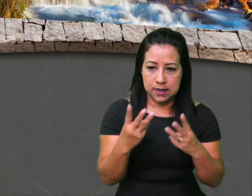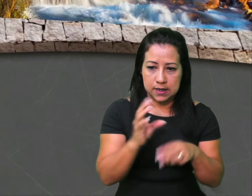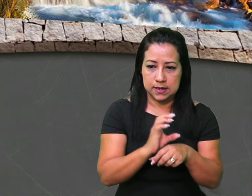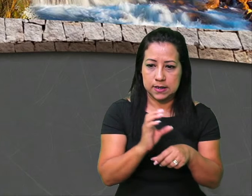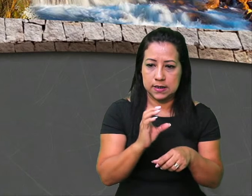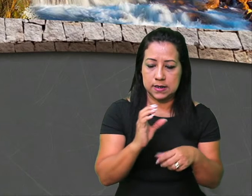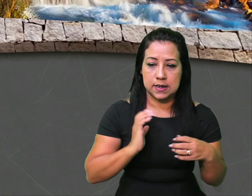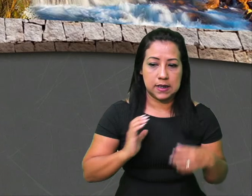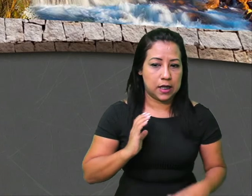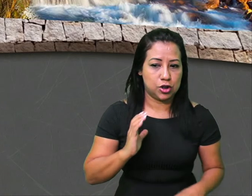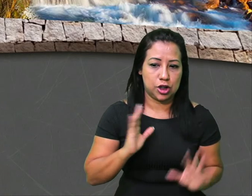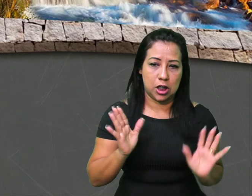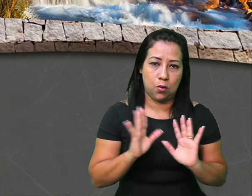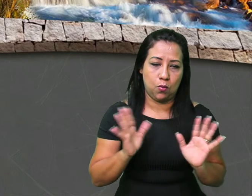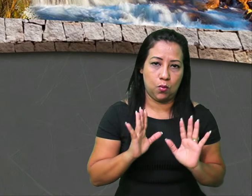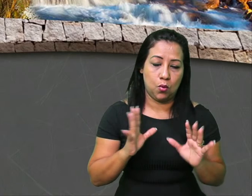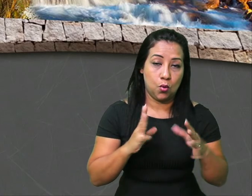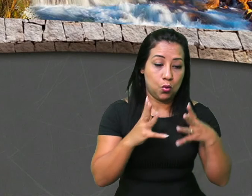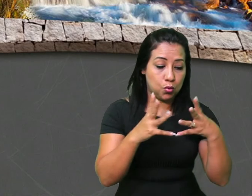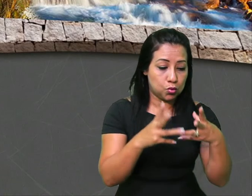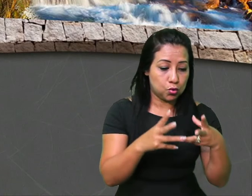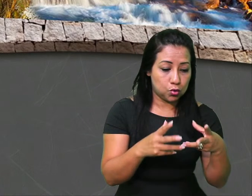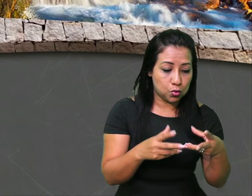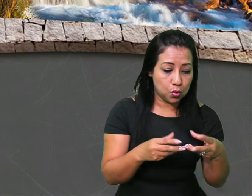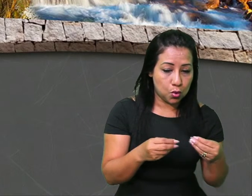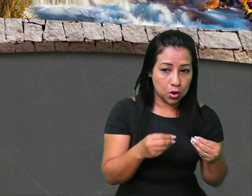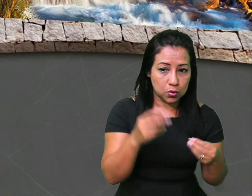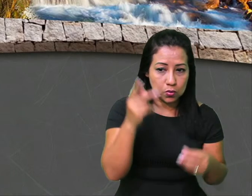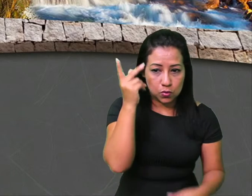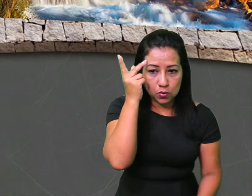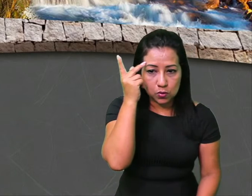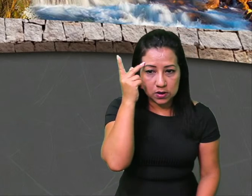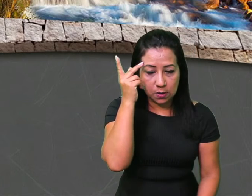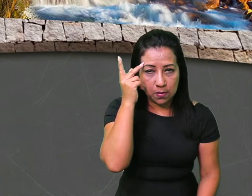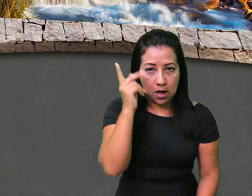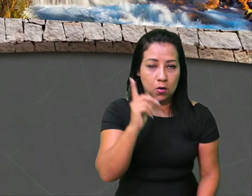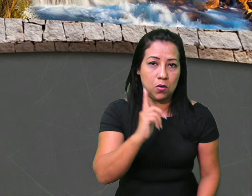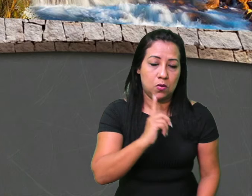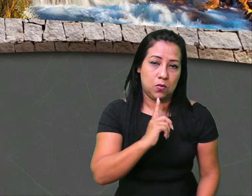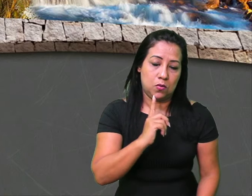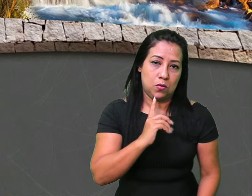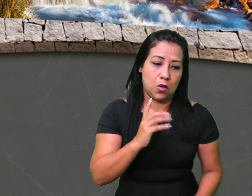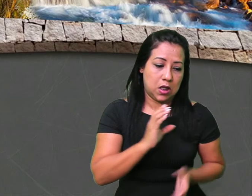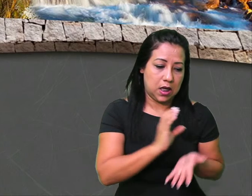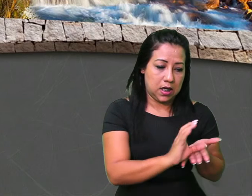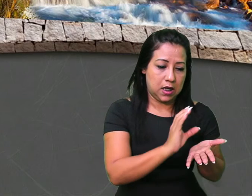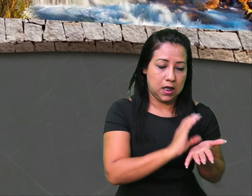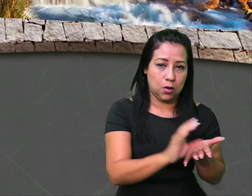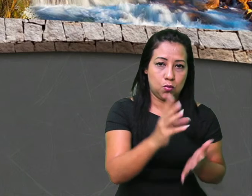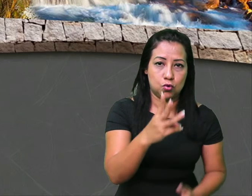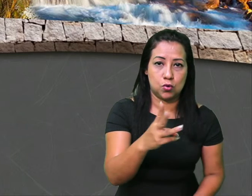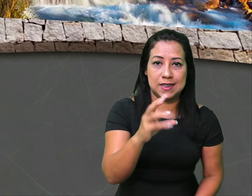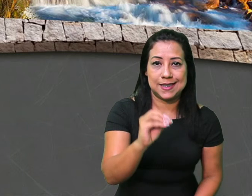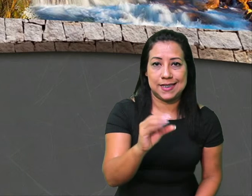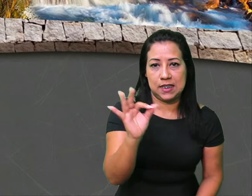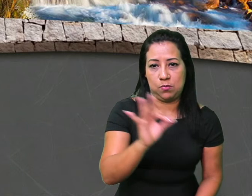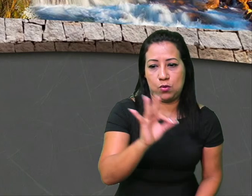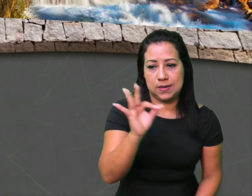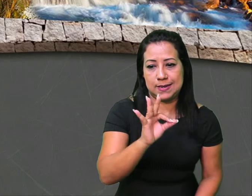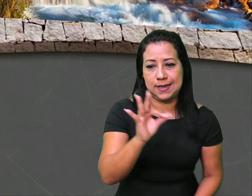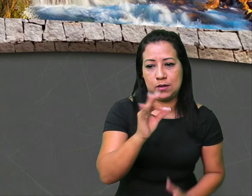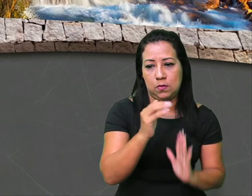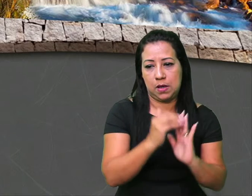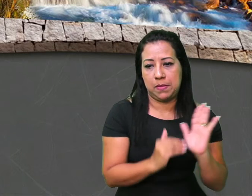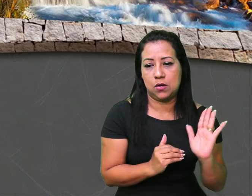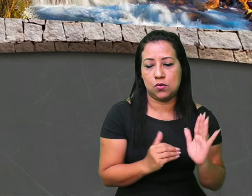Paulo, recebe menos de 30% do investimento industrial. Agora, para a região sudeste,